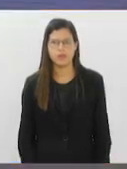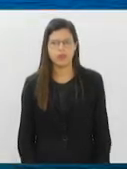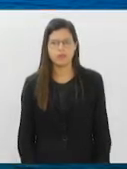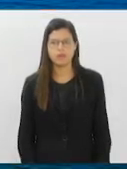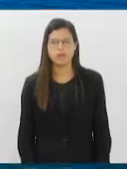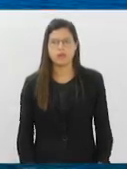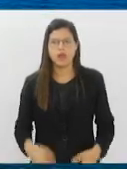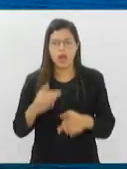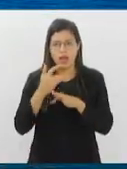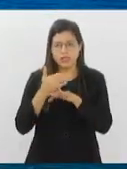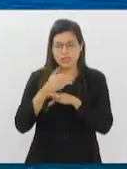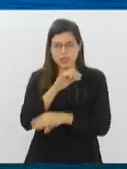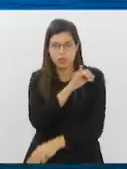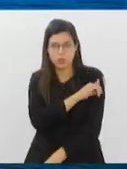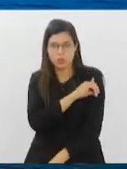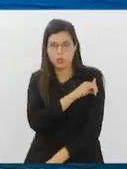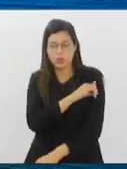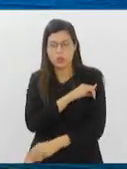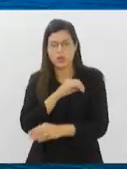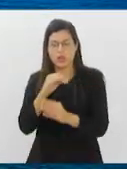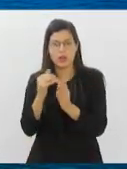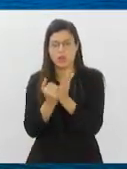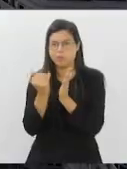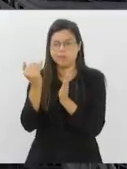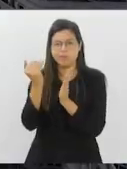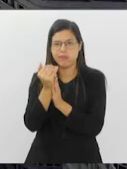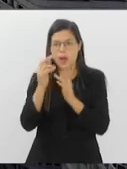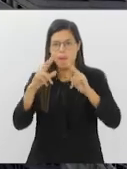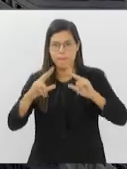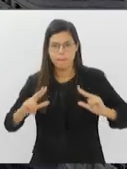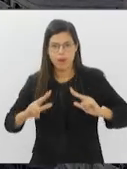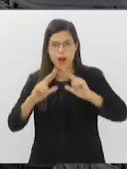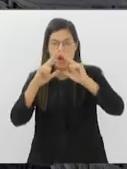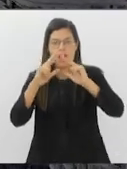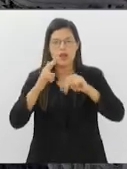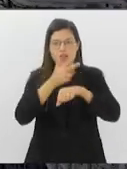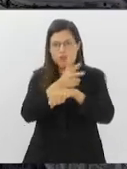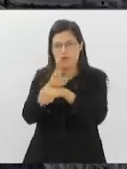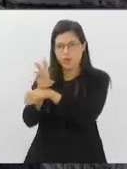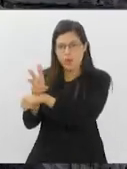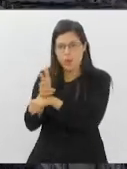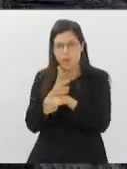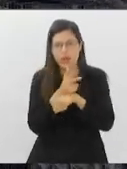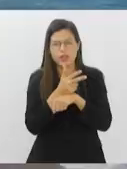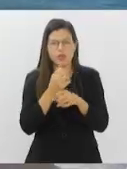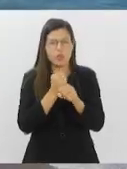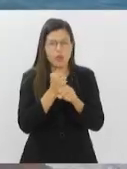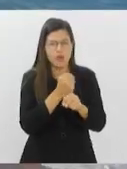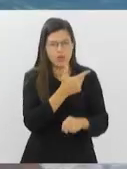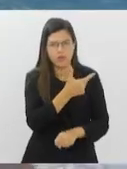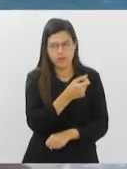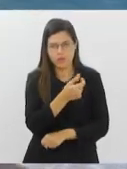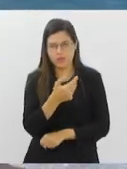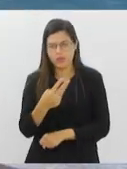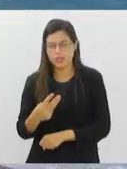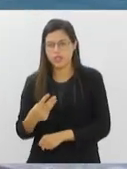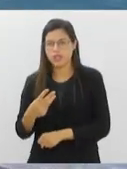A cidade do Rio de Janeiro ultrapassou Paris em número de dias de filmagem em suas ruas em 2023,